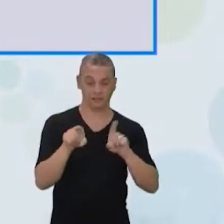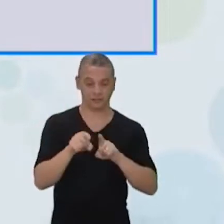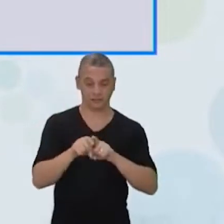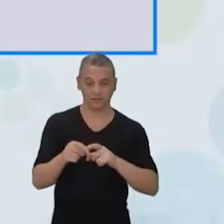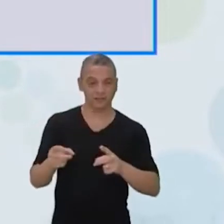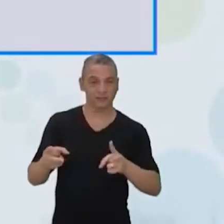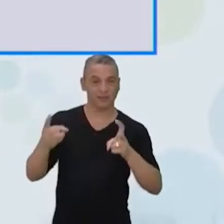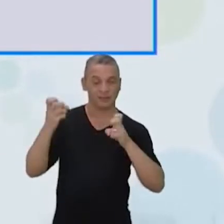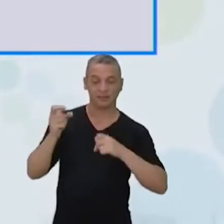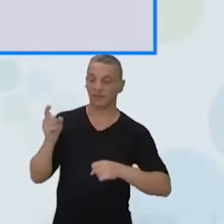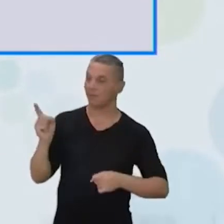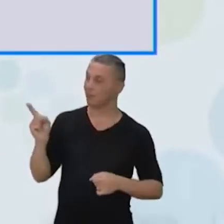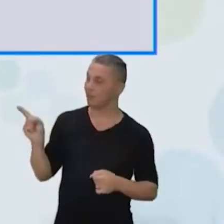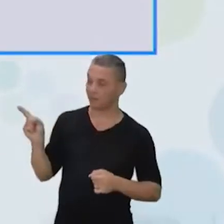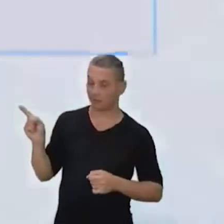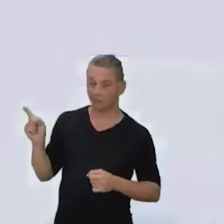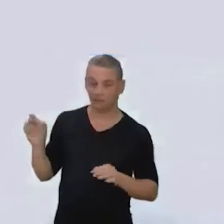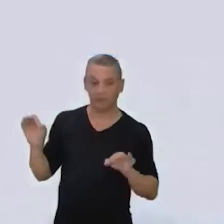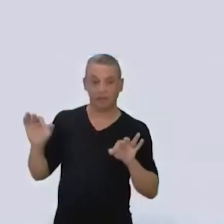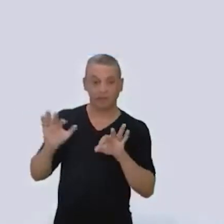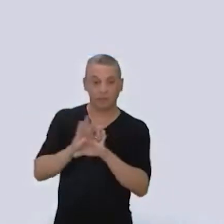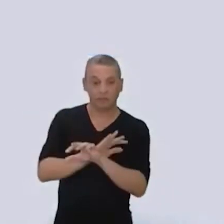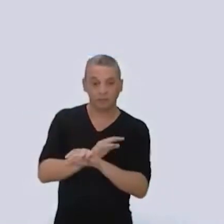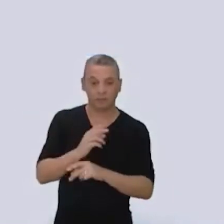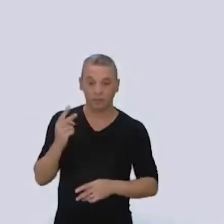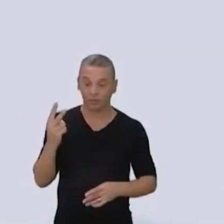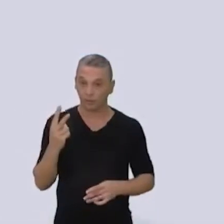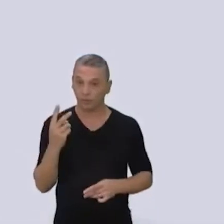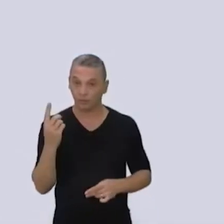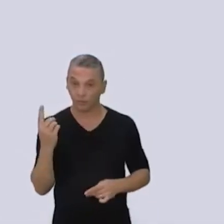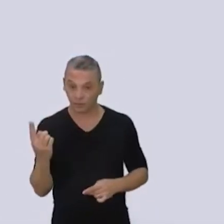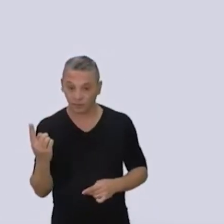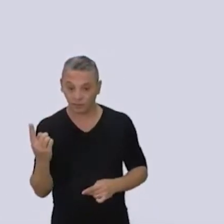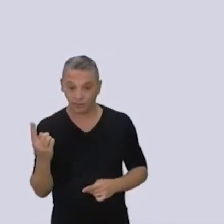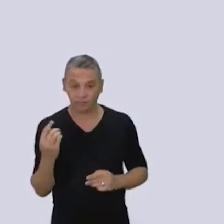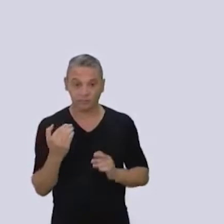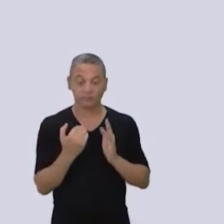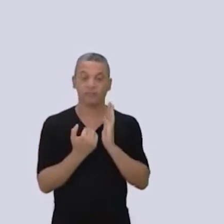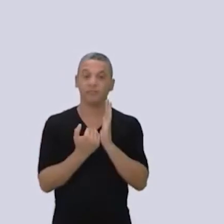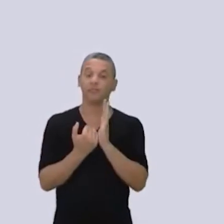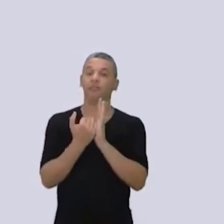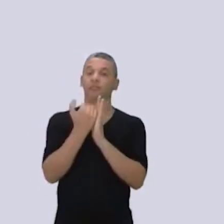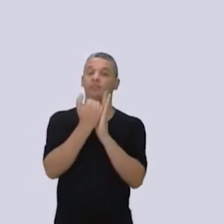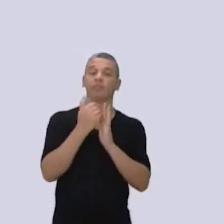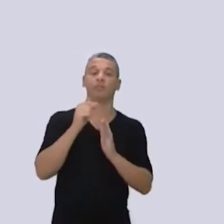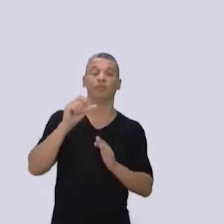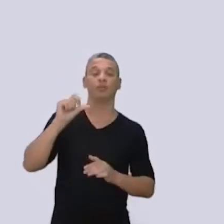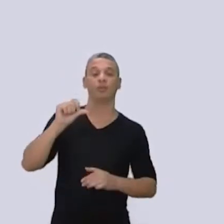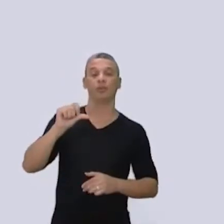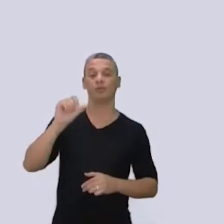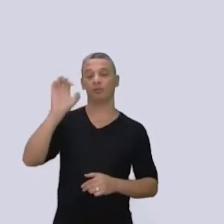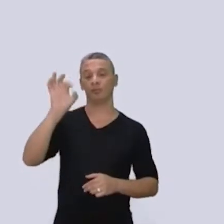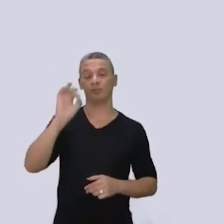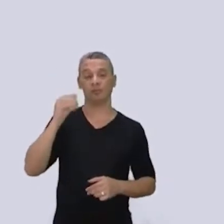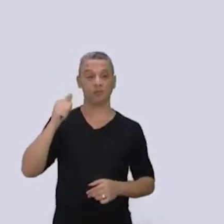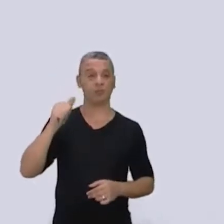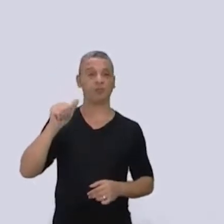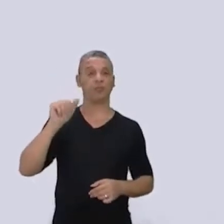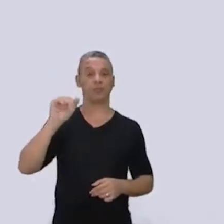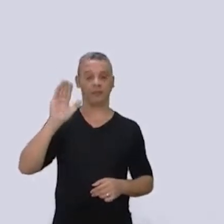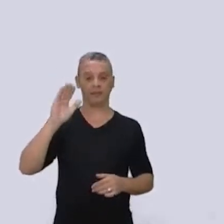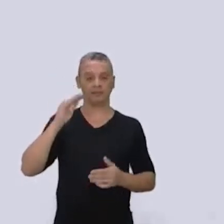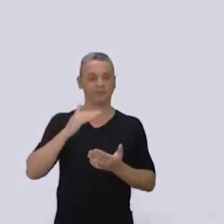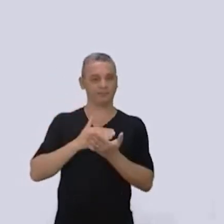vocês vão perceber que nós terminamos o ano de 2021 já com uma taxa Selic de um pouco mais que 9%. Então, a